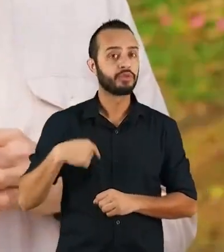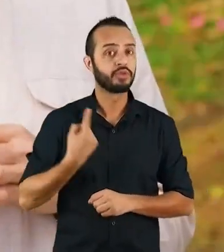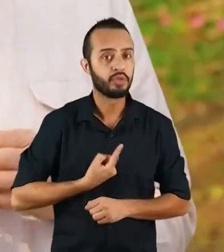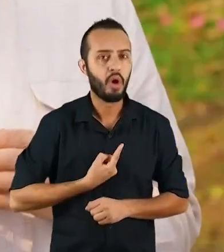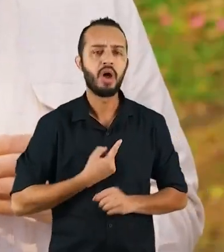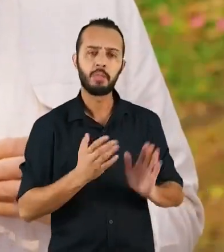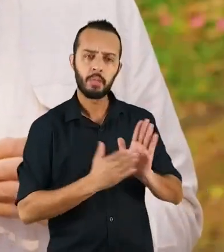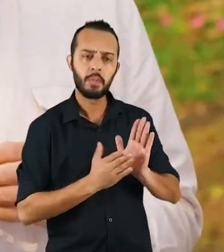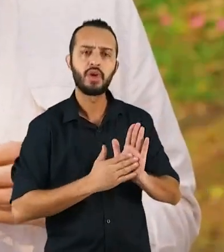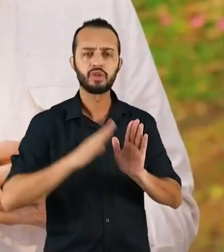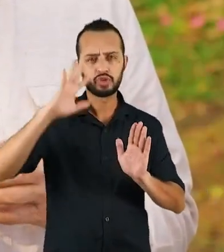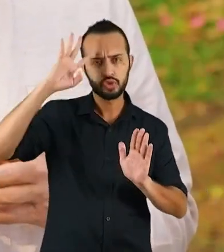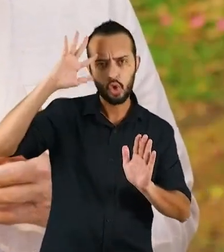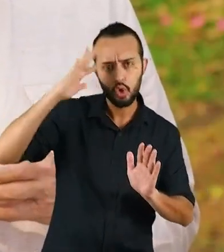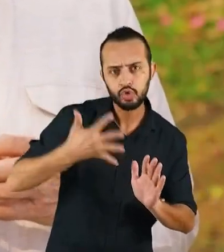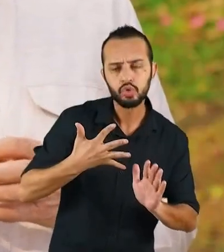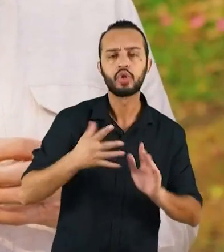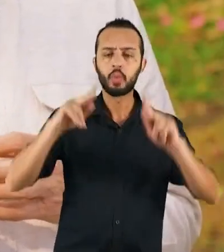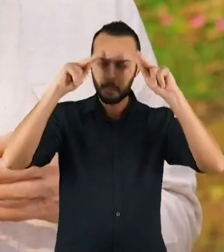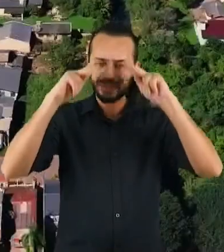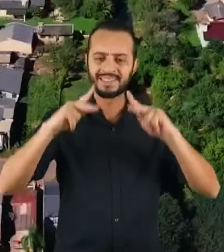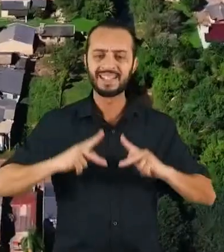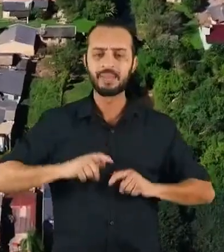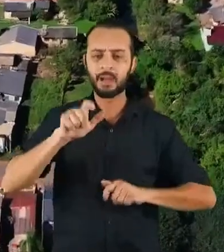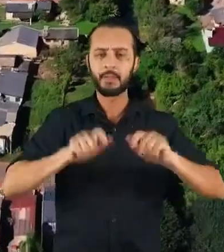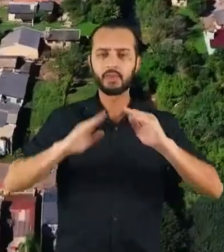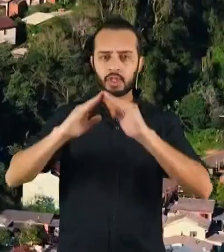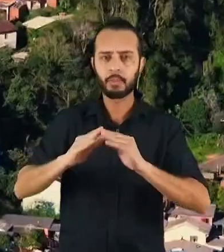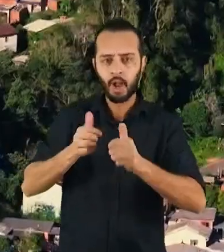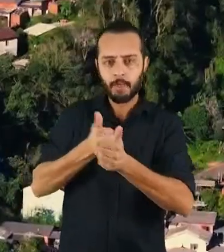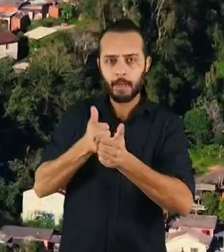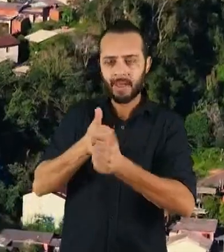Soluções humanizadas para moradores das áreas de risco da